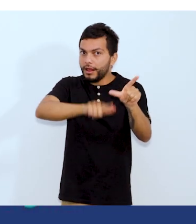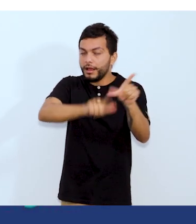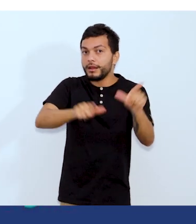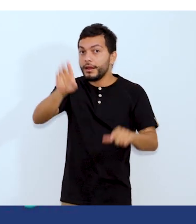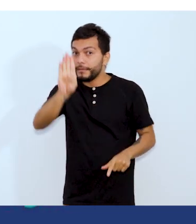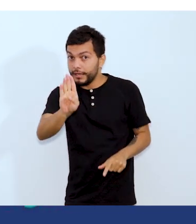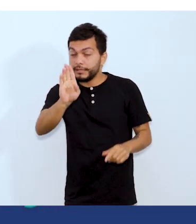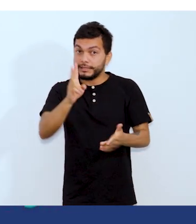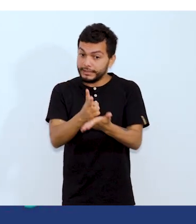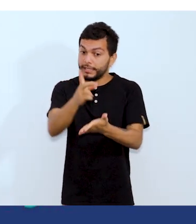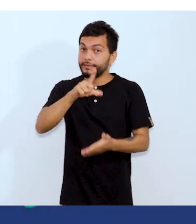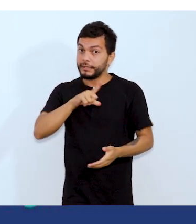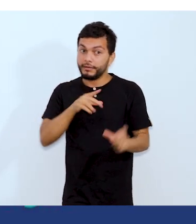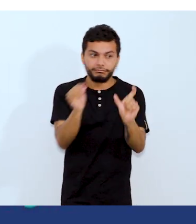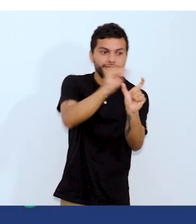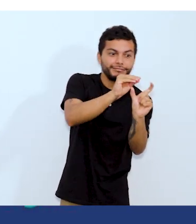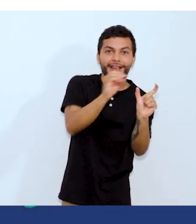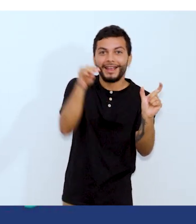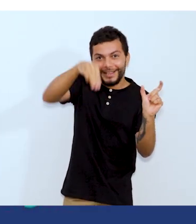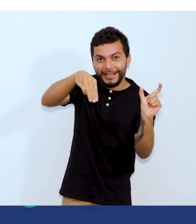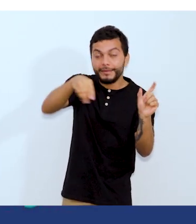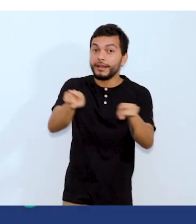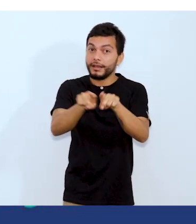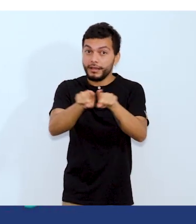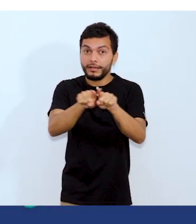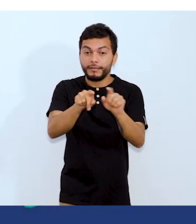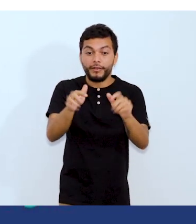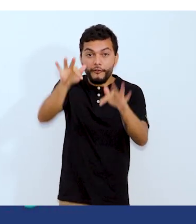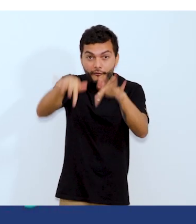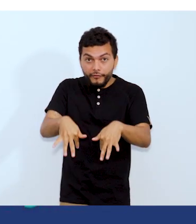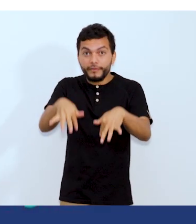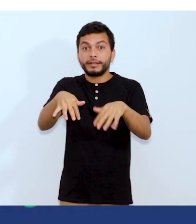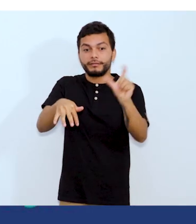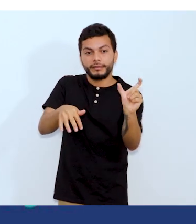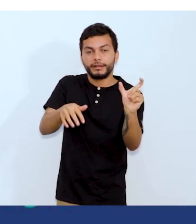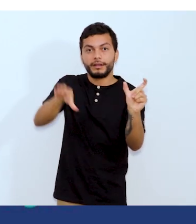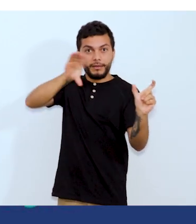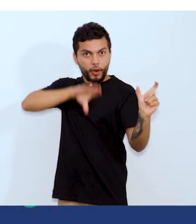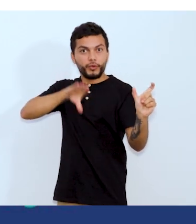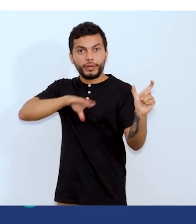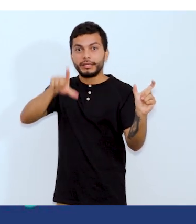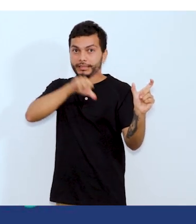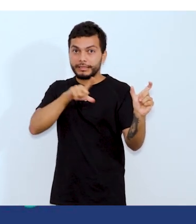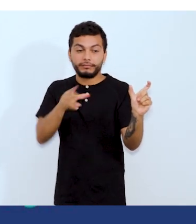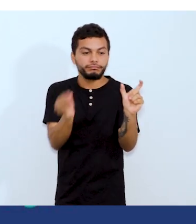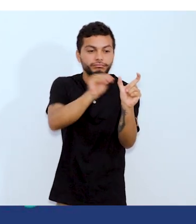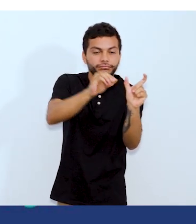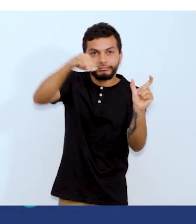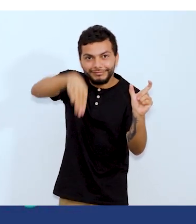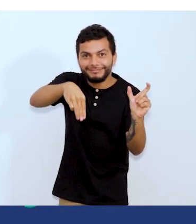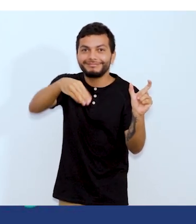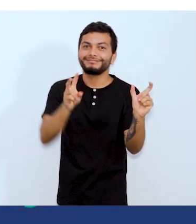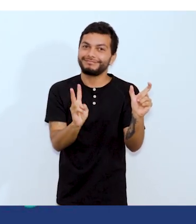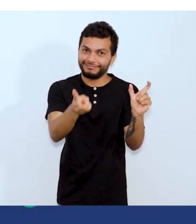B sempre vem a letra M e ao final das palavras na língua portuguesa nós temos também